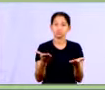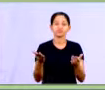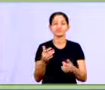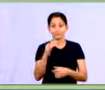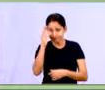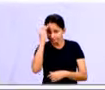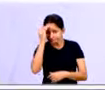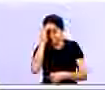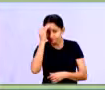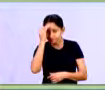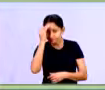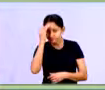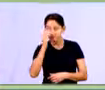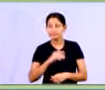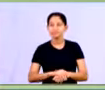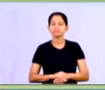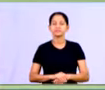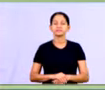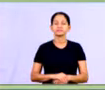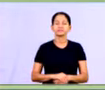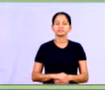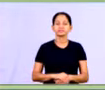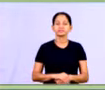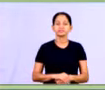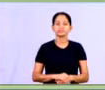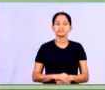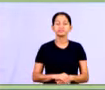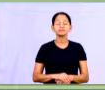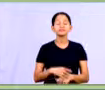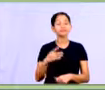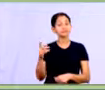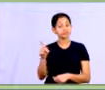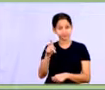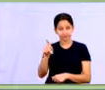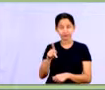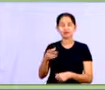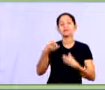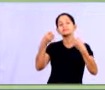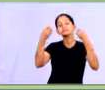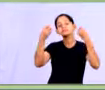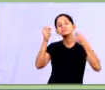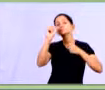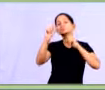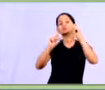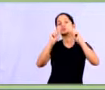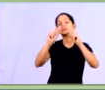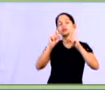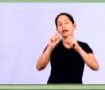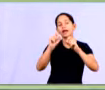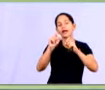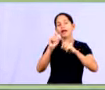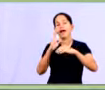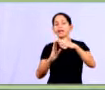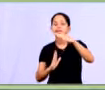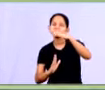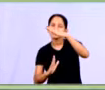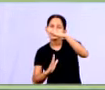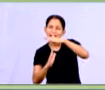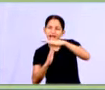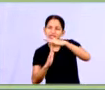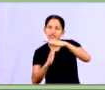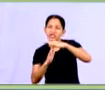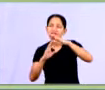professora? Certo. E aí, Denise, o que seria essa taxa de atratividade,